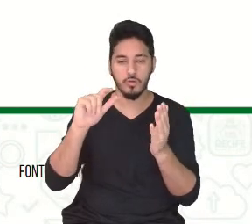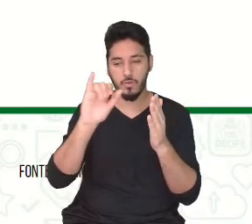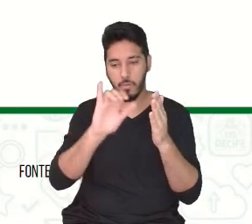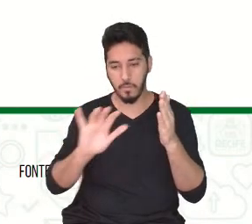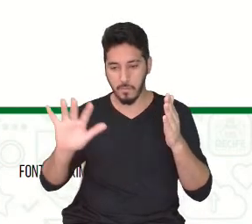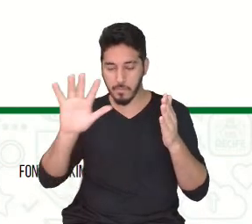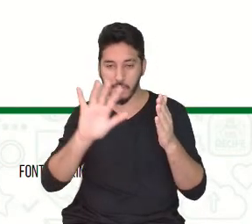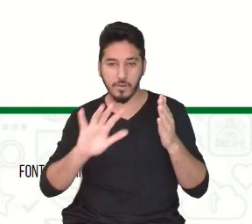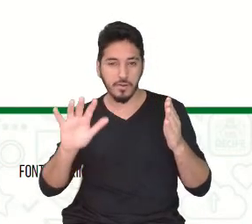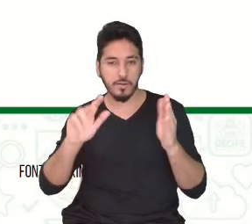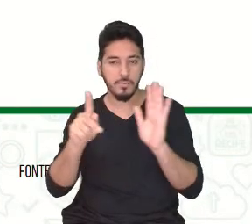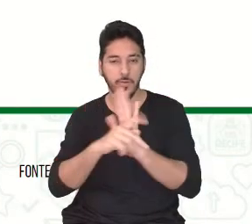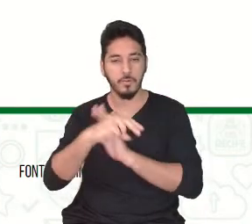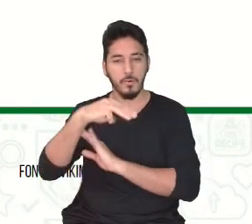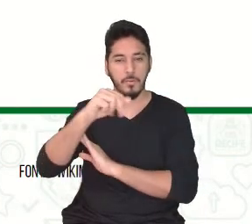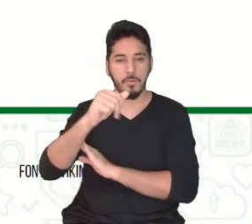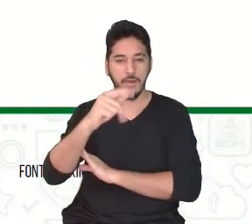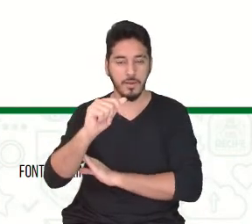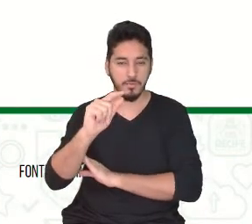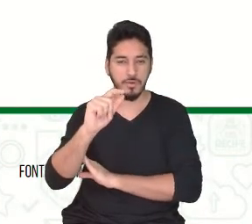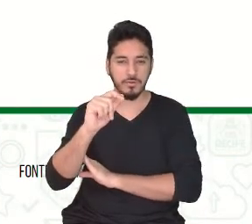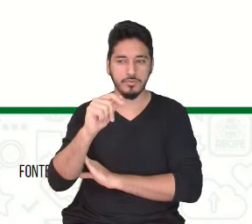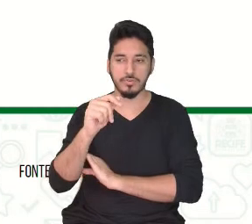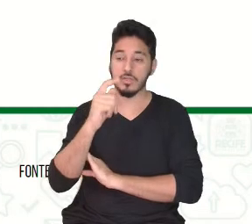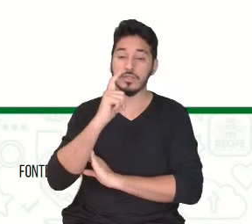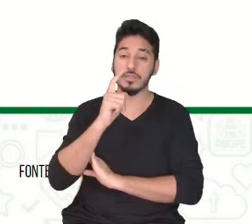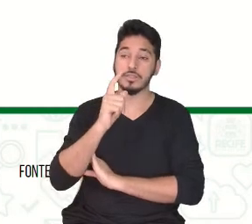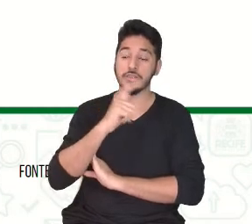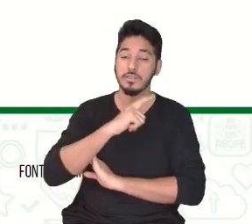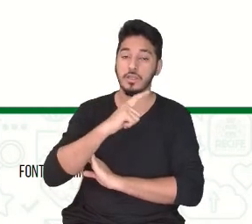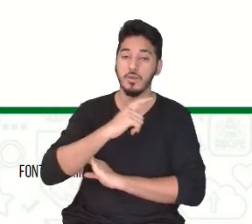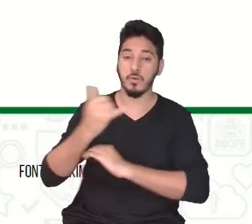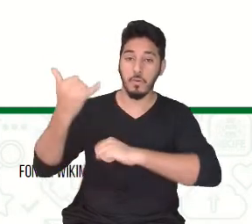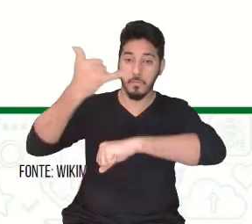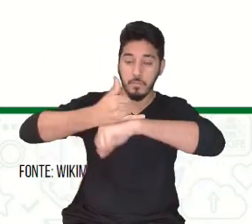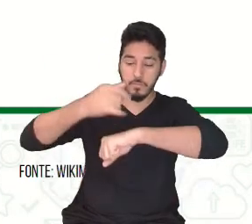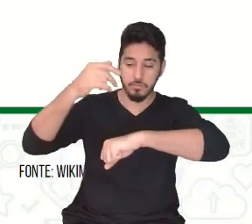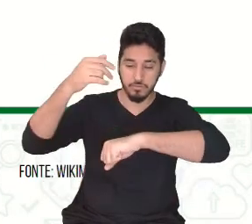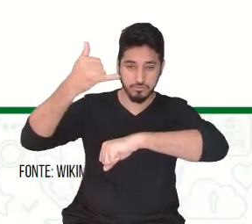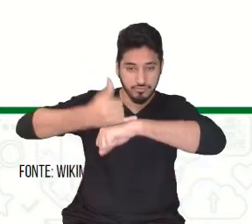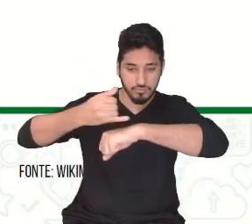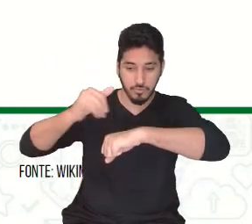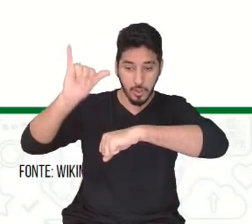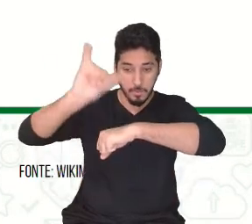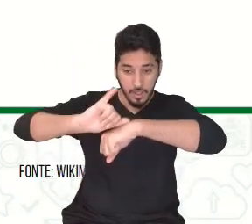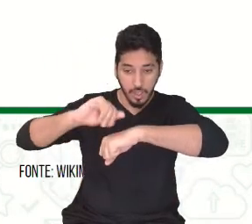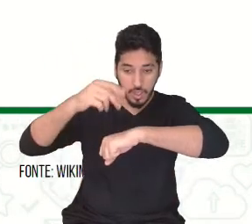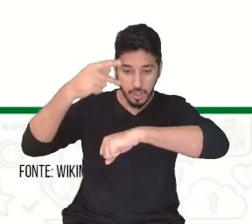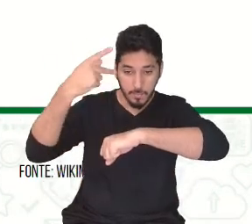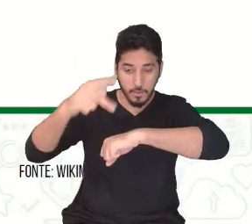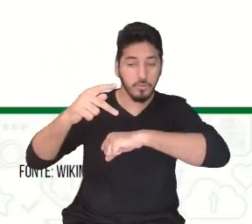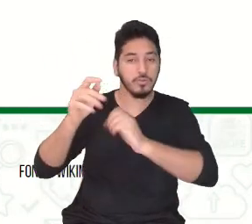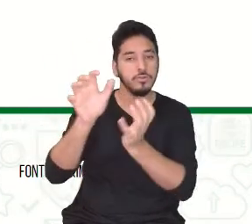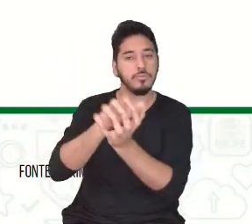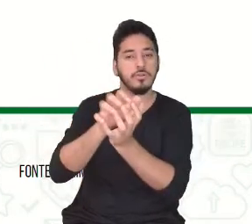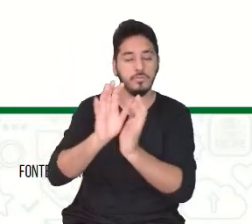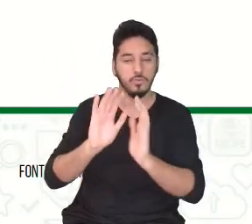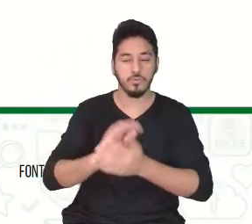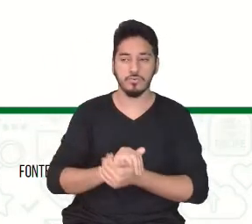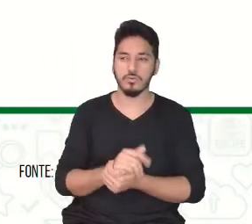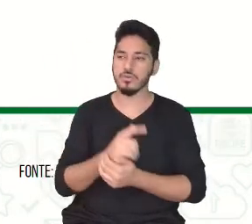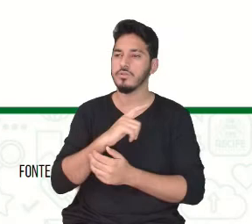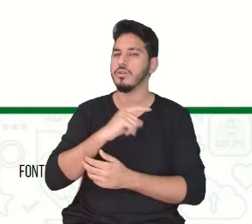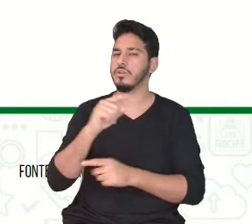aí esse pontinho bem pequeno, né? Está a capital de Pernambuco, nosso Recife. E também